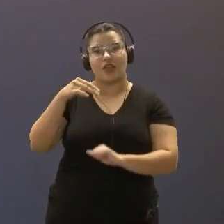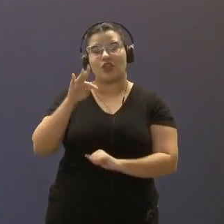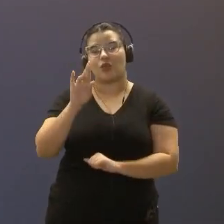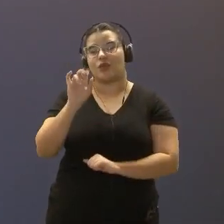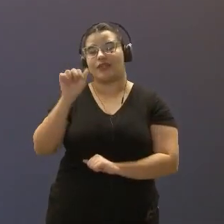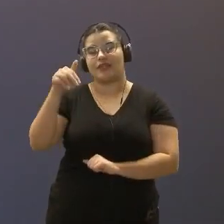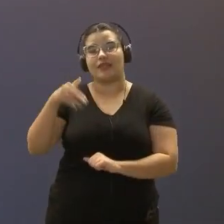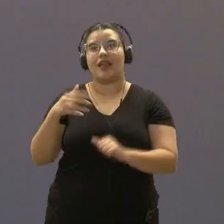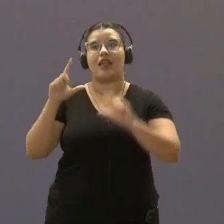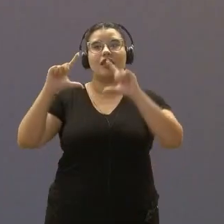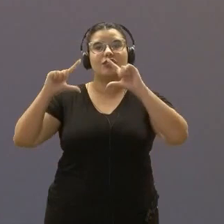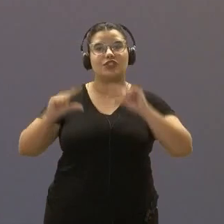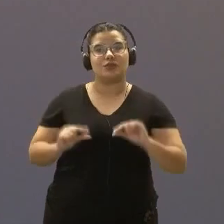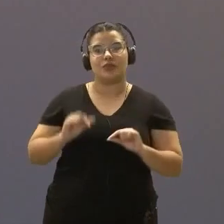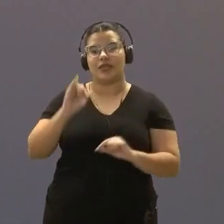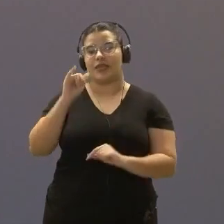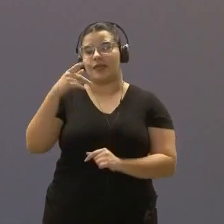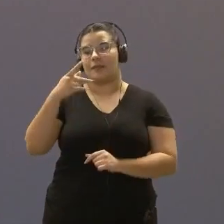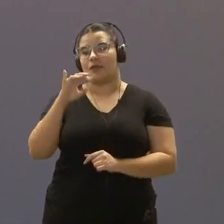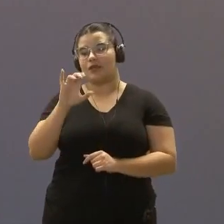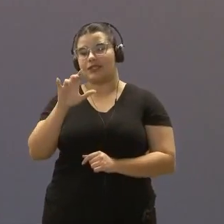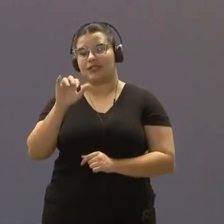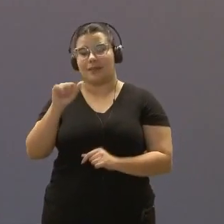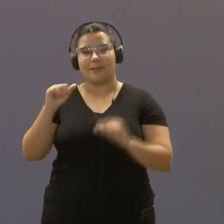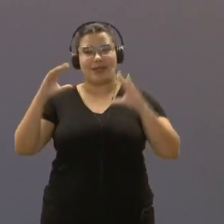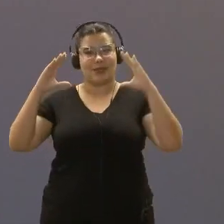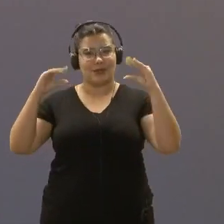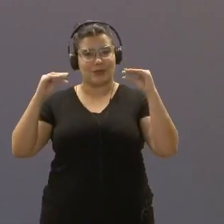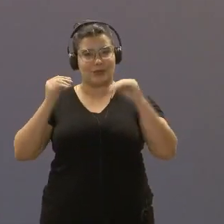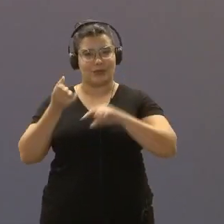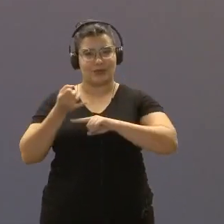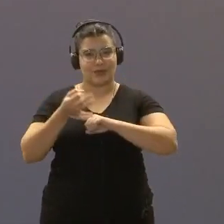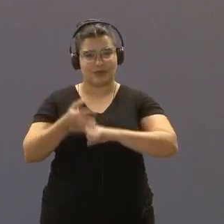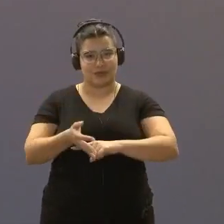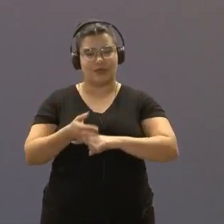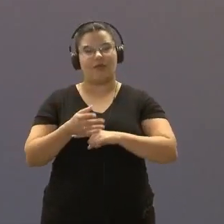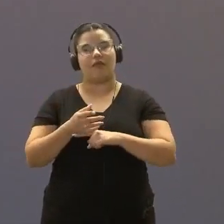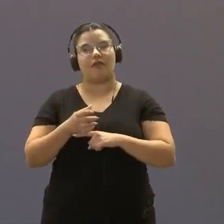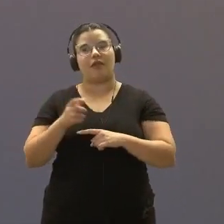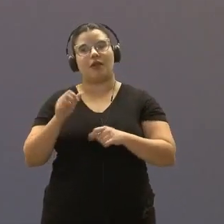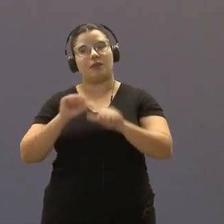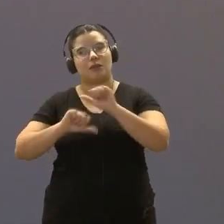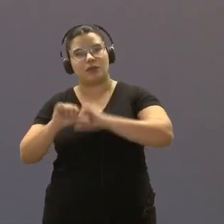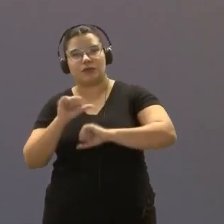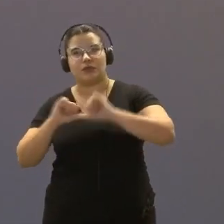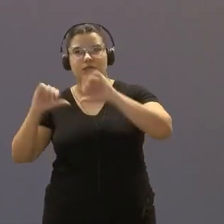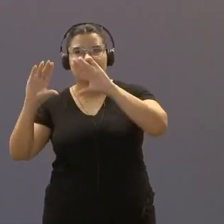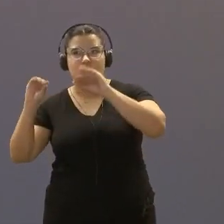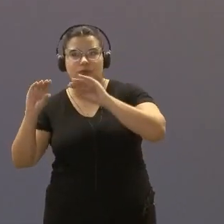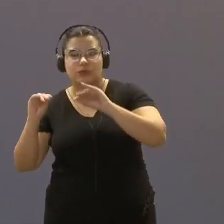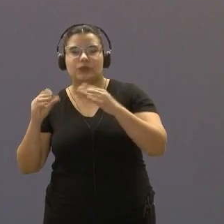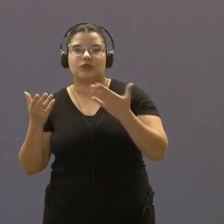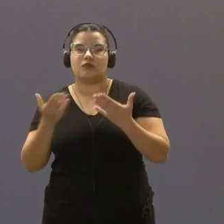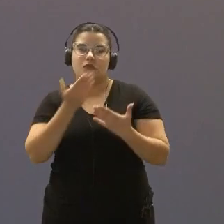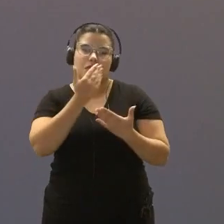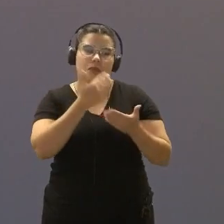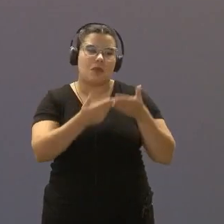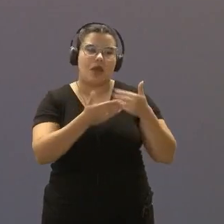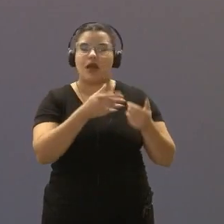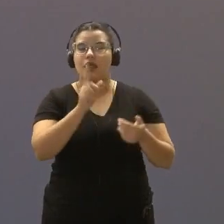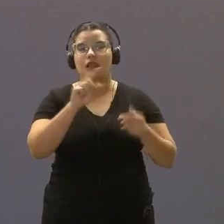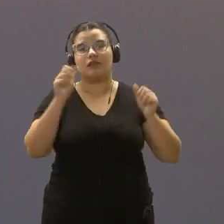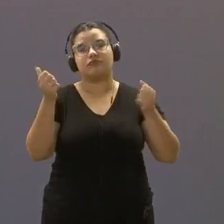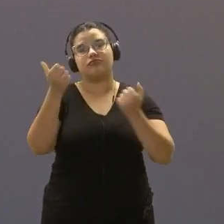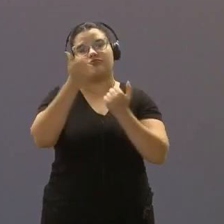para reduzir a hipoglicemia noturna, né? E trocar ele na ceia, em vez de ser um carboidrato qualquer,